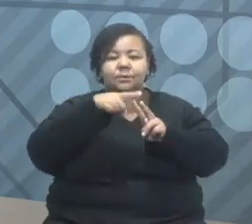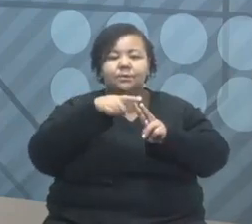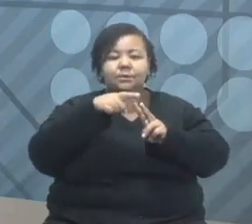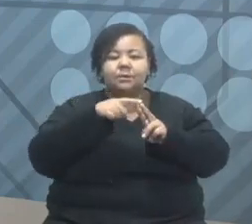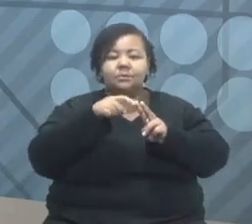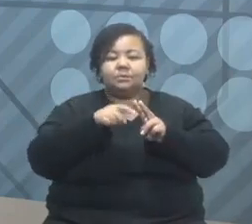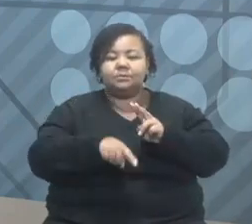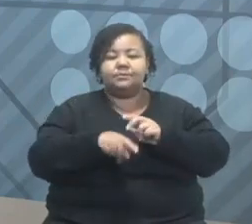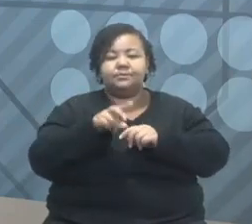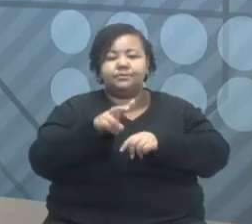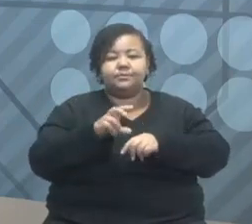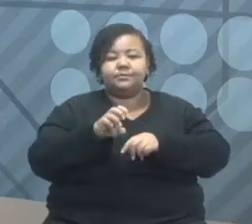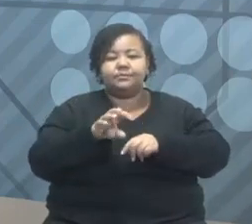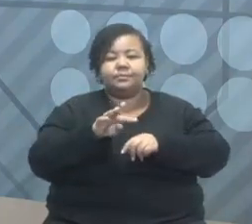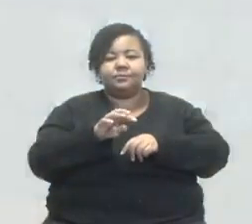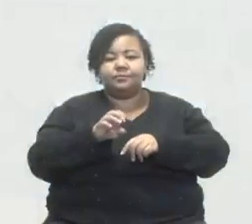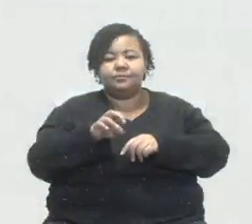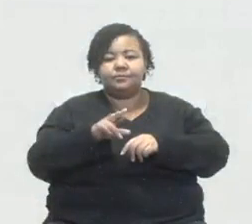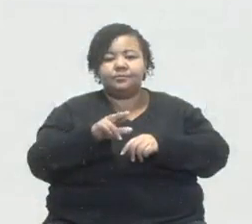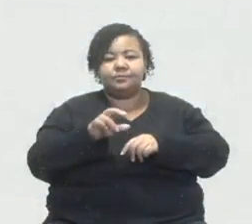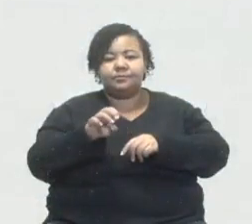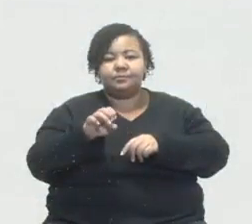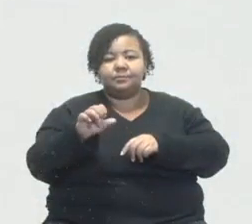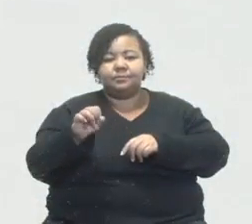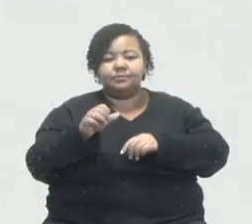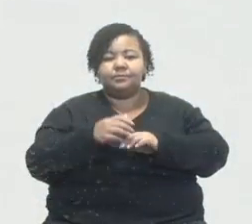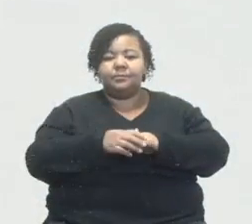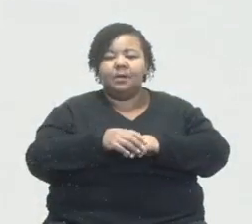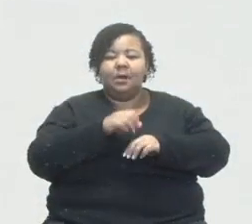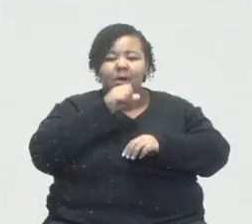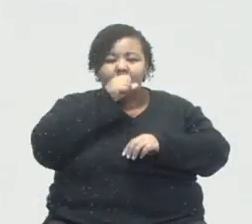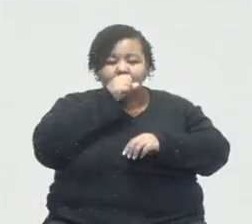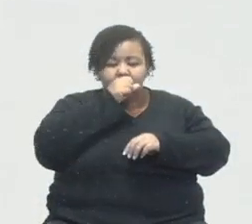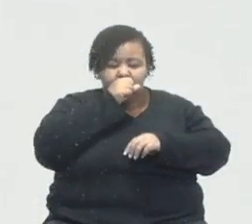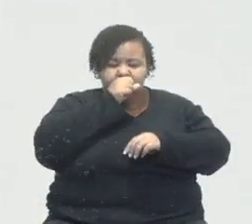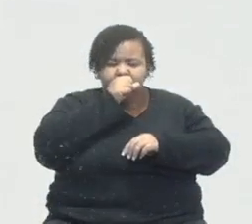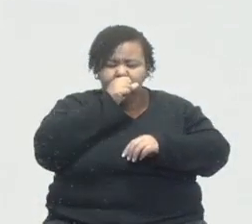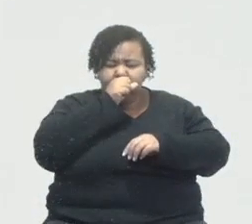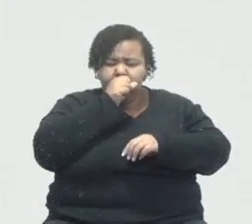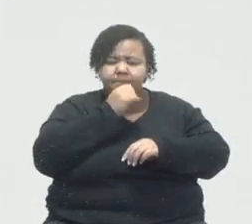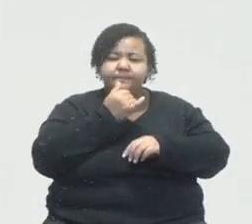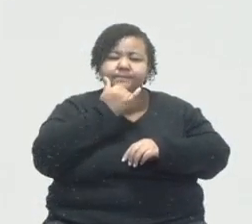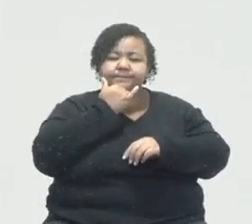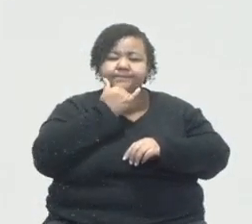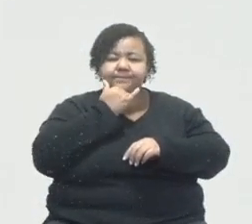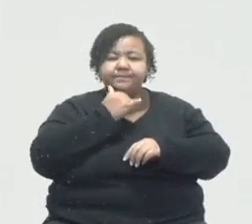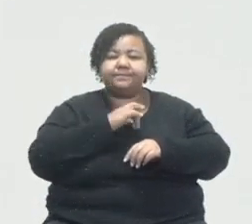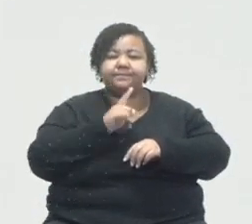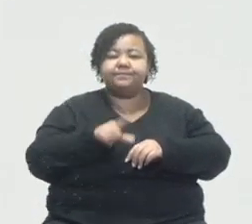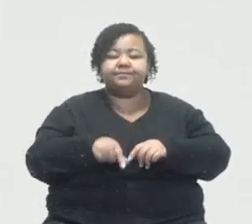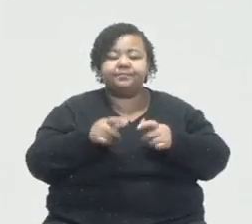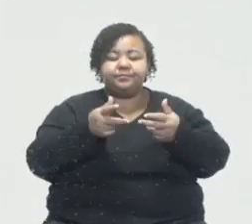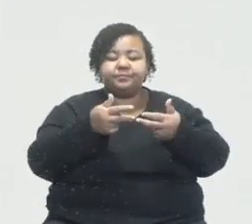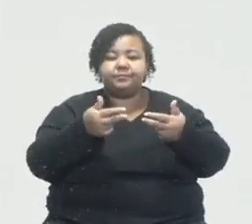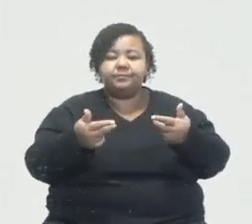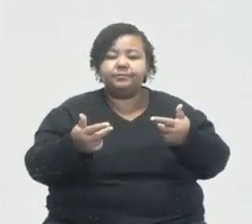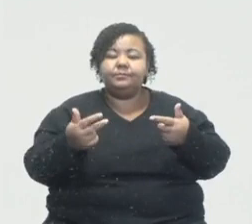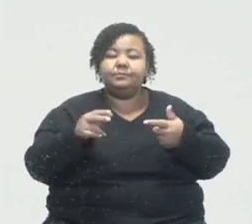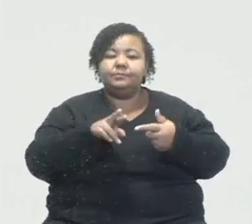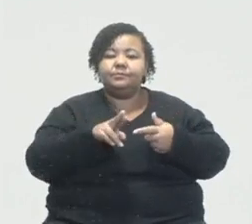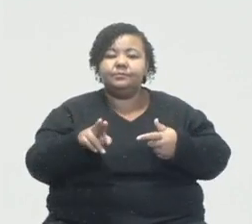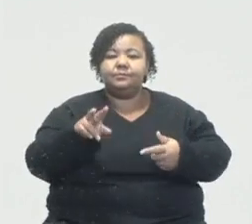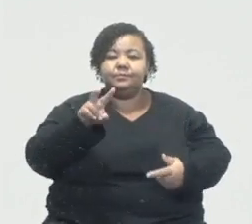com vetores. Essa é a observação que eu trago a você. Então, como eu disse, os elementos são chamados